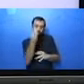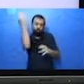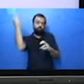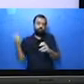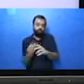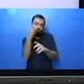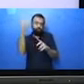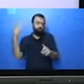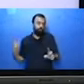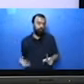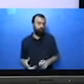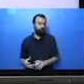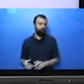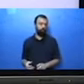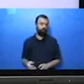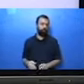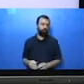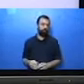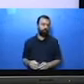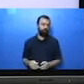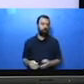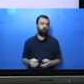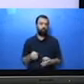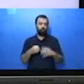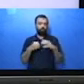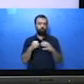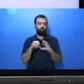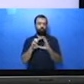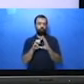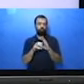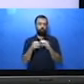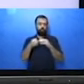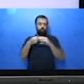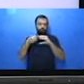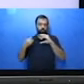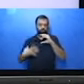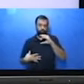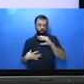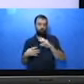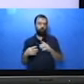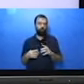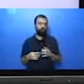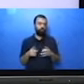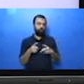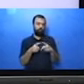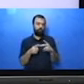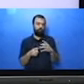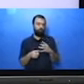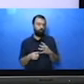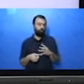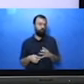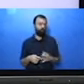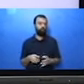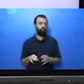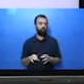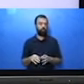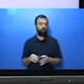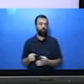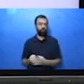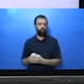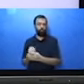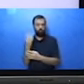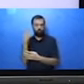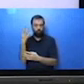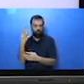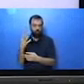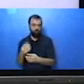as montanhas são classificadas em vulcânicas, formadas a partir de vulcões,